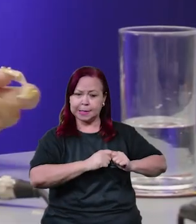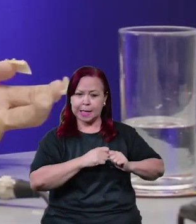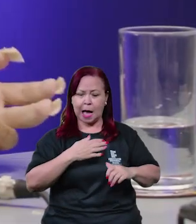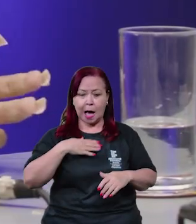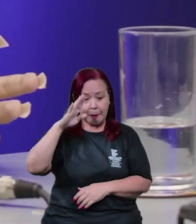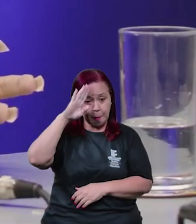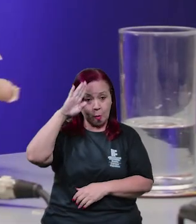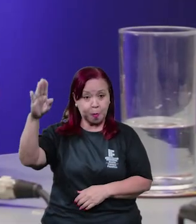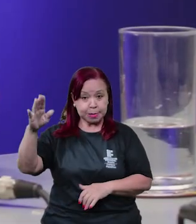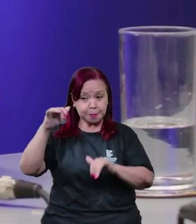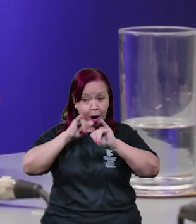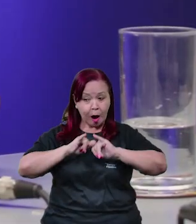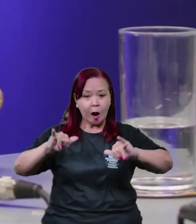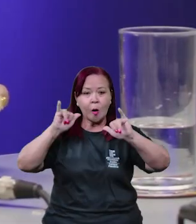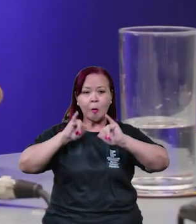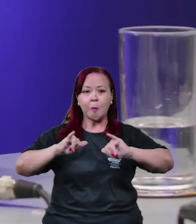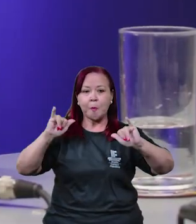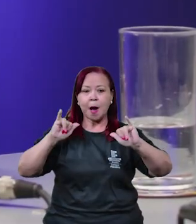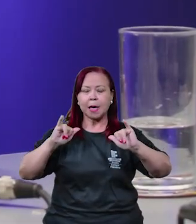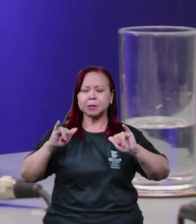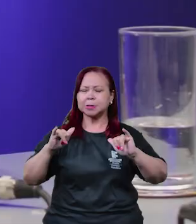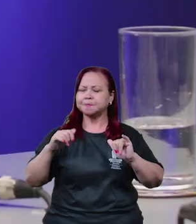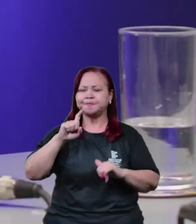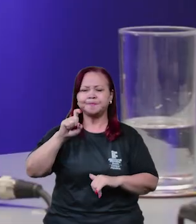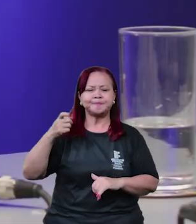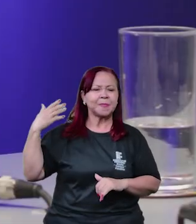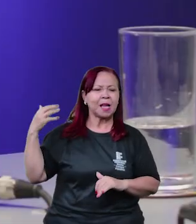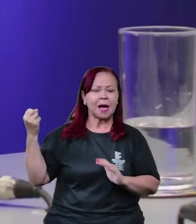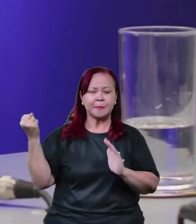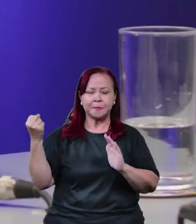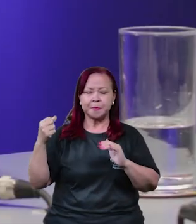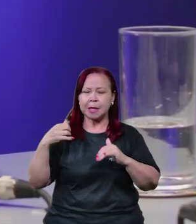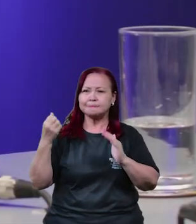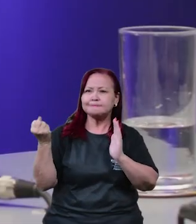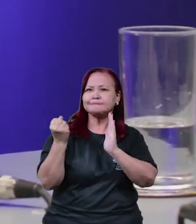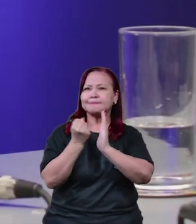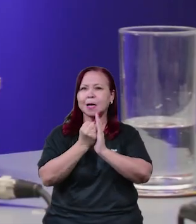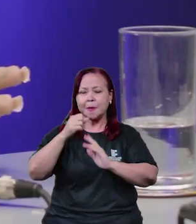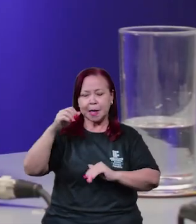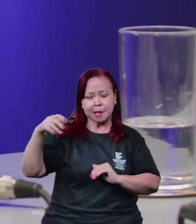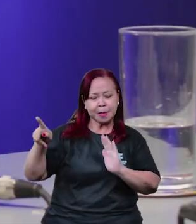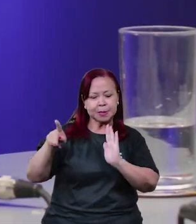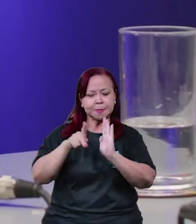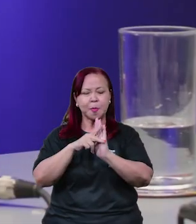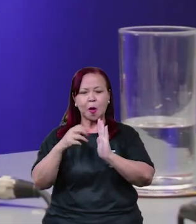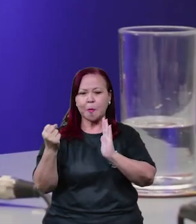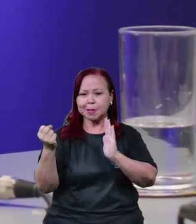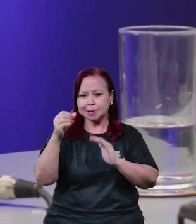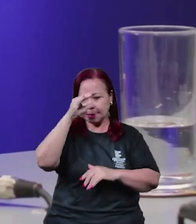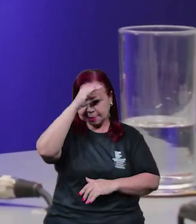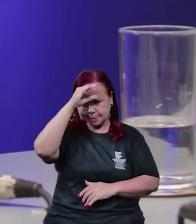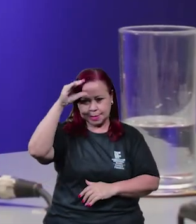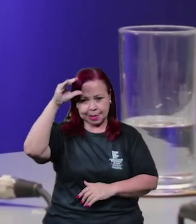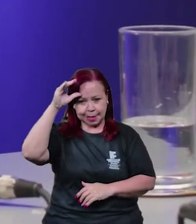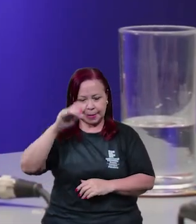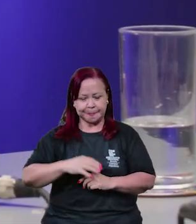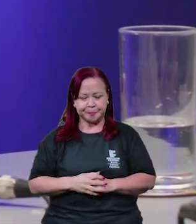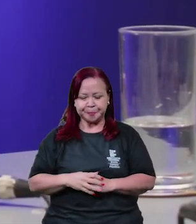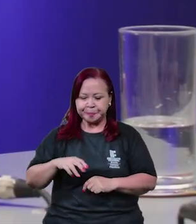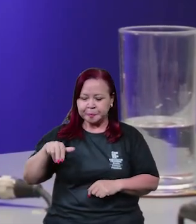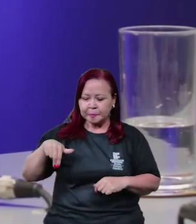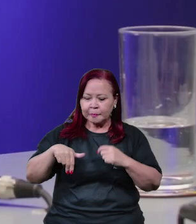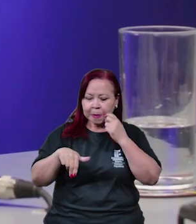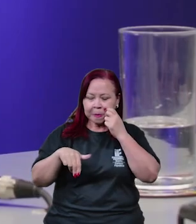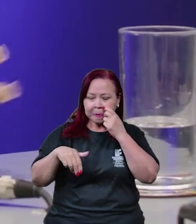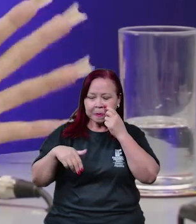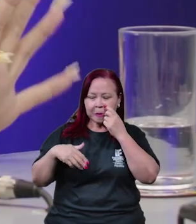meu principal marketing assim eram as minhas próprias clientes assim que Mel tava andando na rua, uma pessoa me parou e perguntou, passei o seu contato,